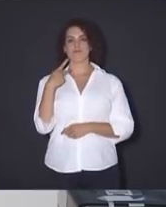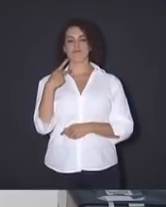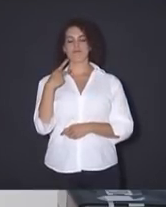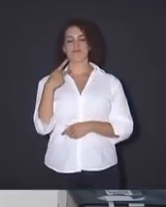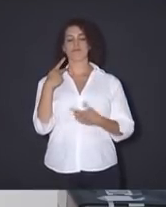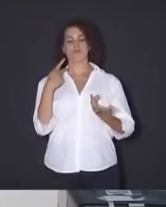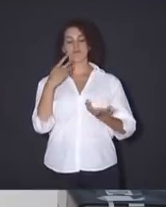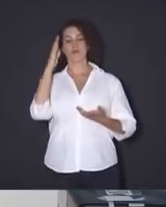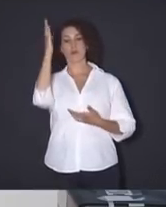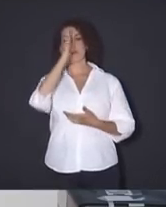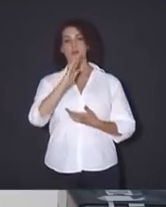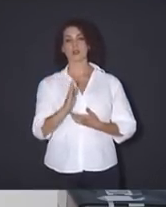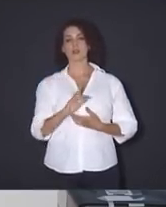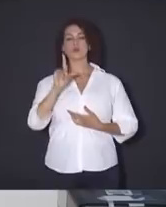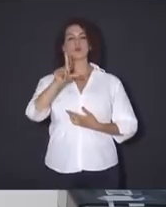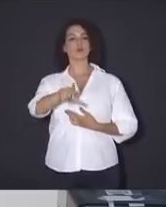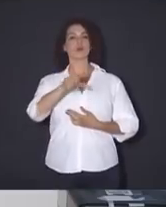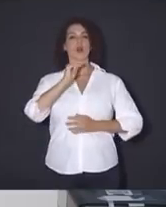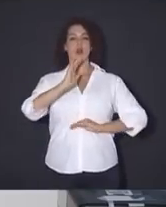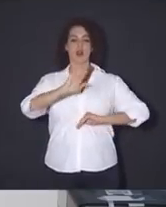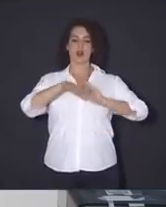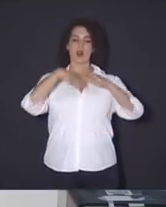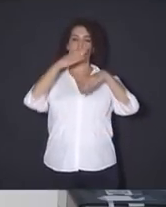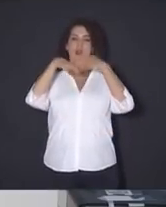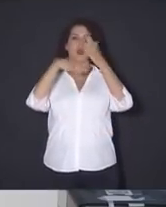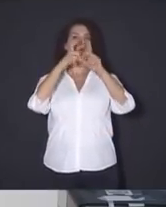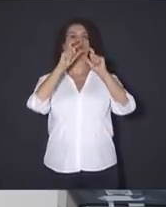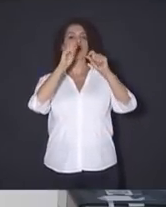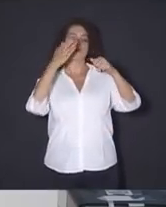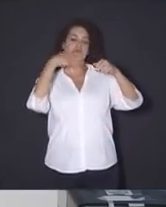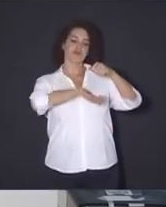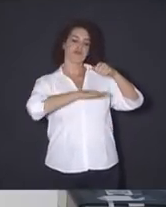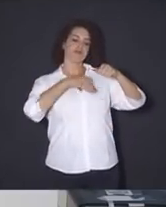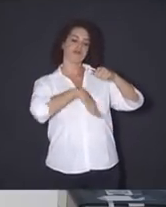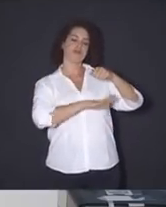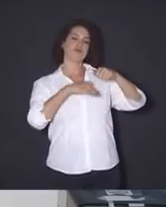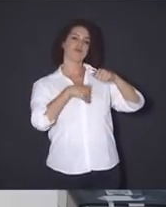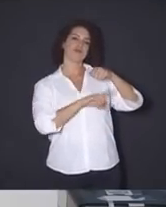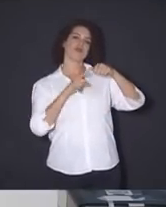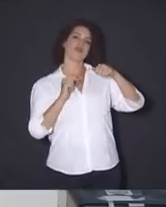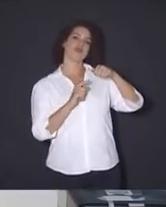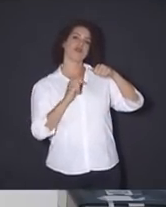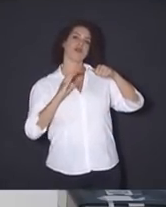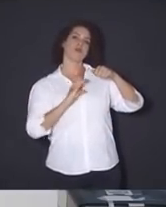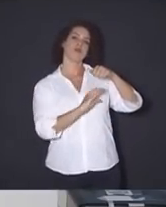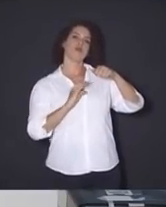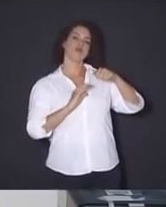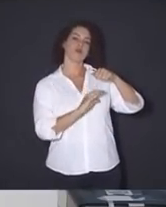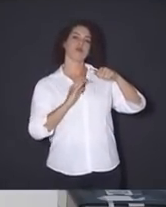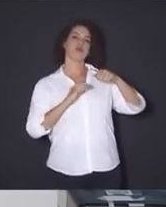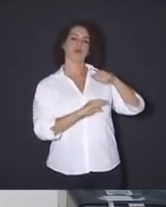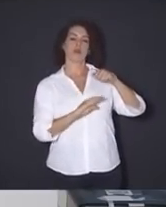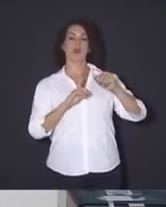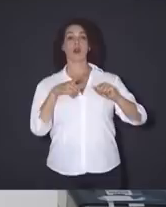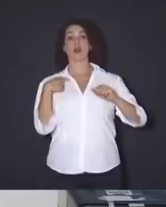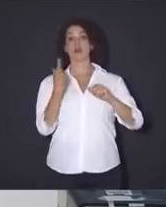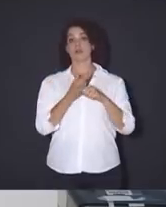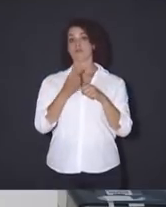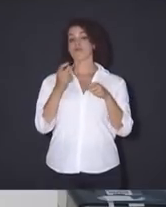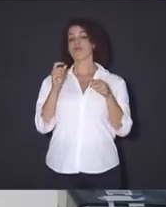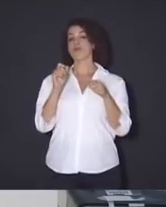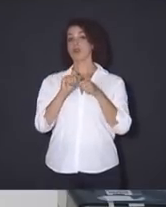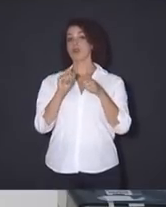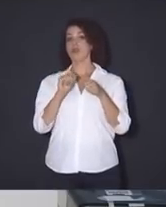fez uma escolha crescer concentrando renda nós fizemos uma escolha baseada nas coisas e não foi um foco nas